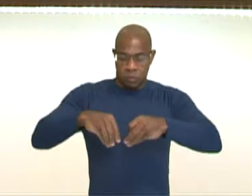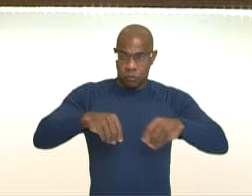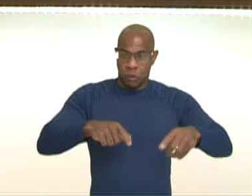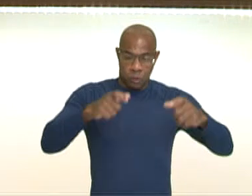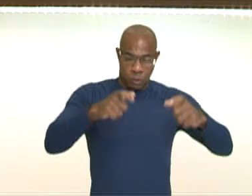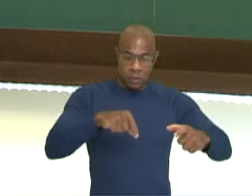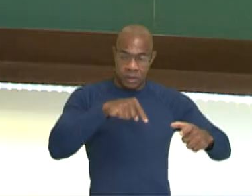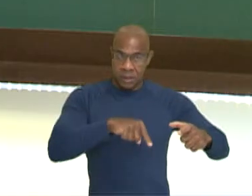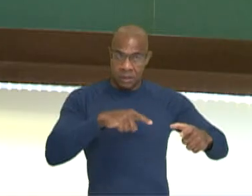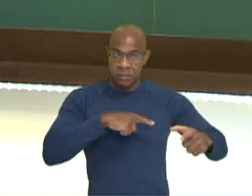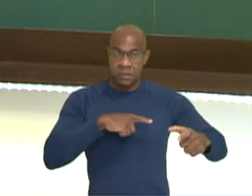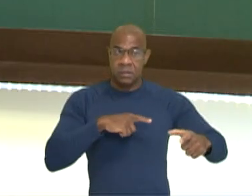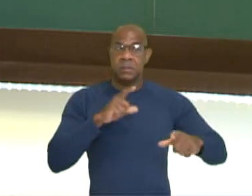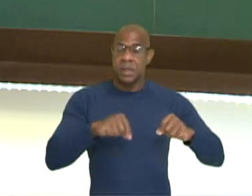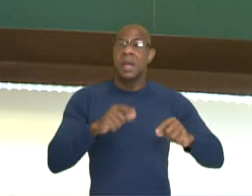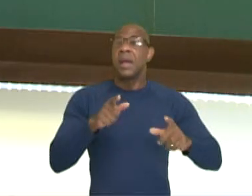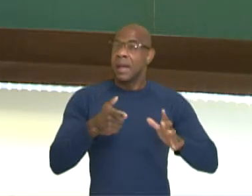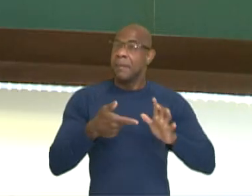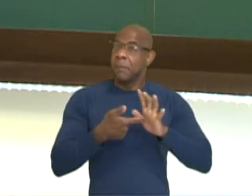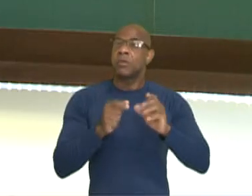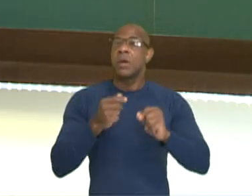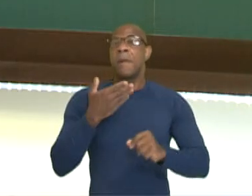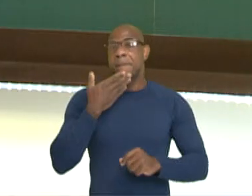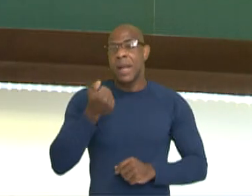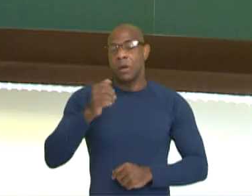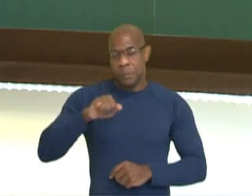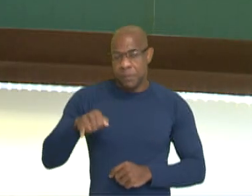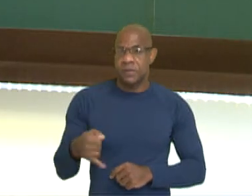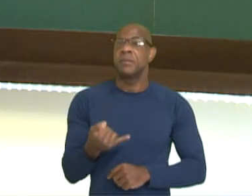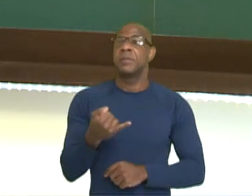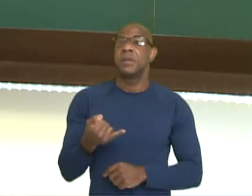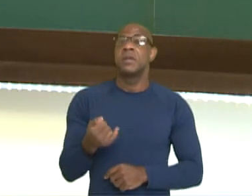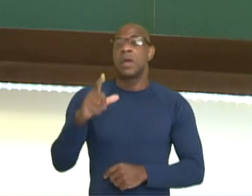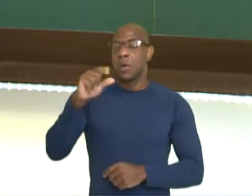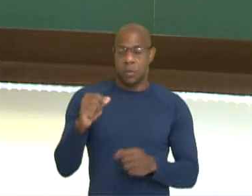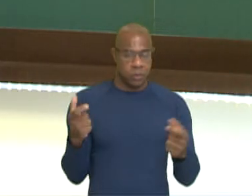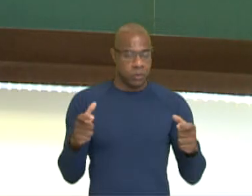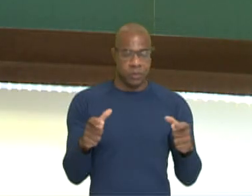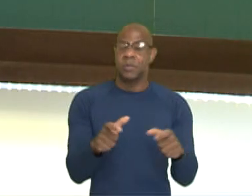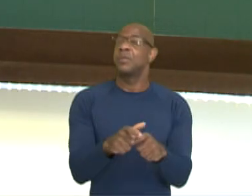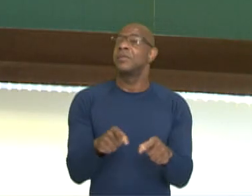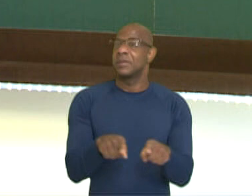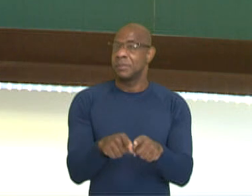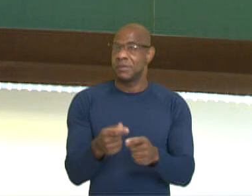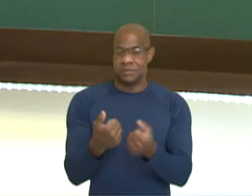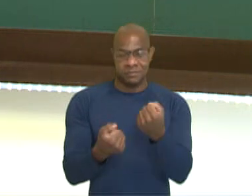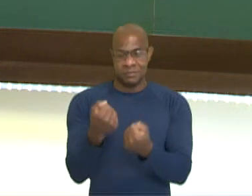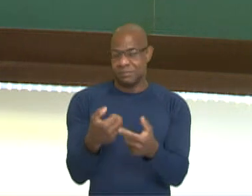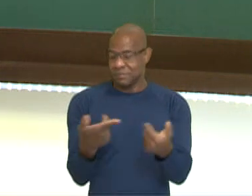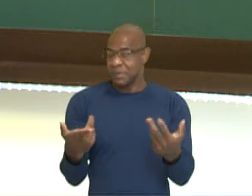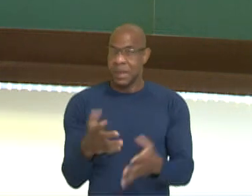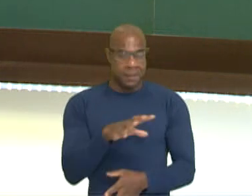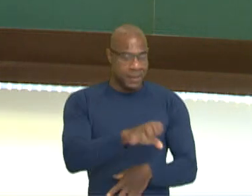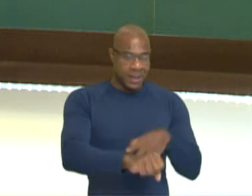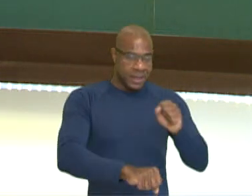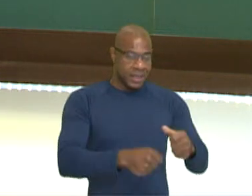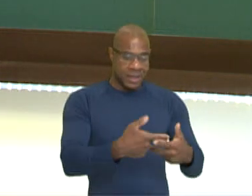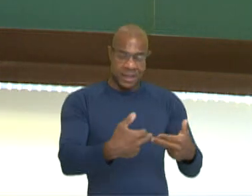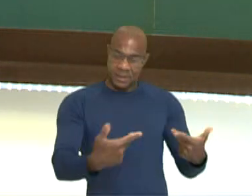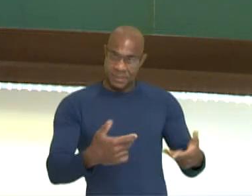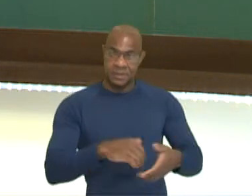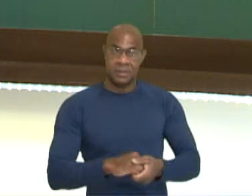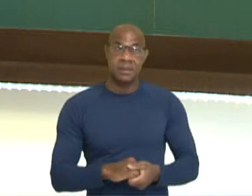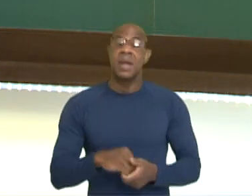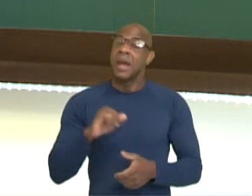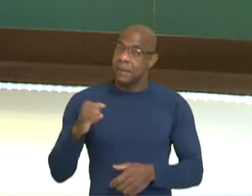local, viabiliza um melhor aproveitamento, diminuindo o custo de transporte para efetivamente pegar aquele elemento. Por